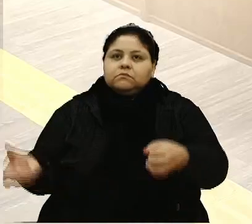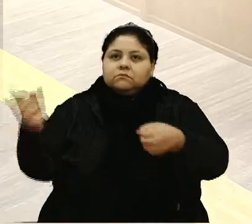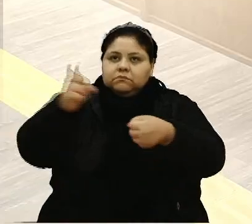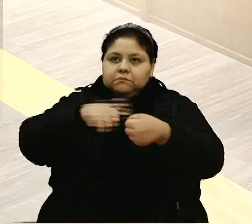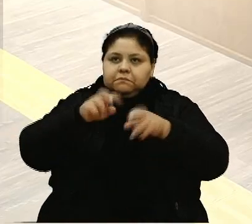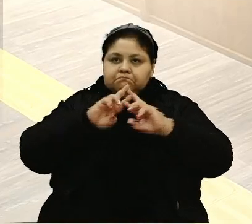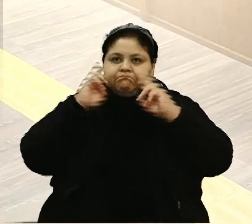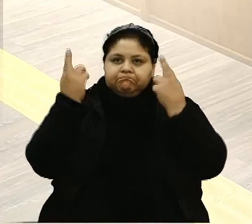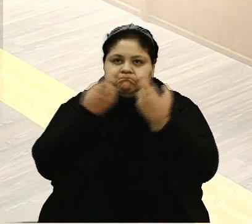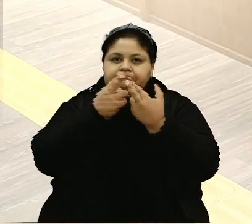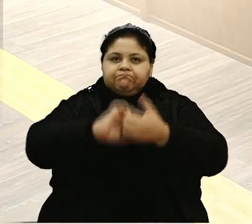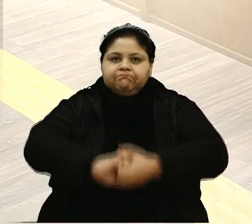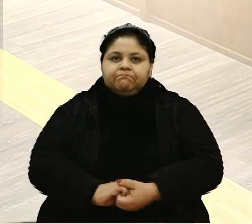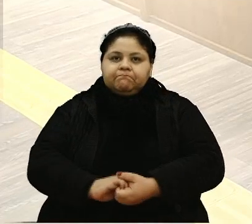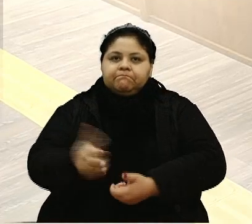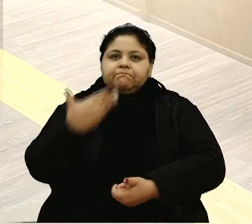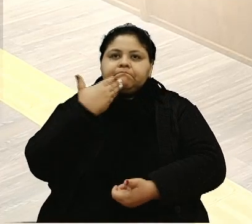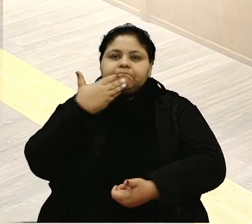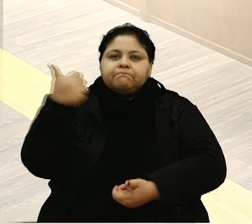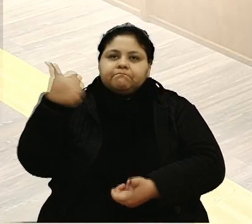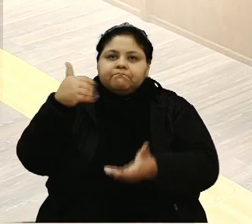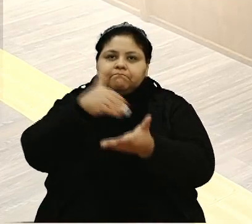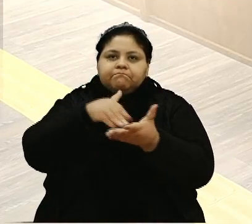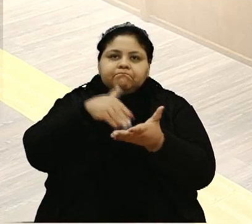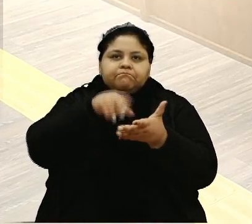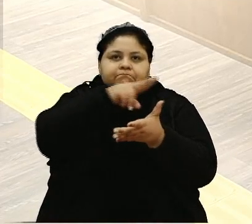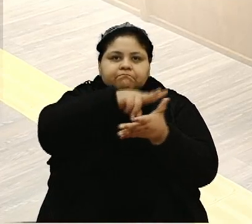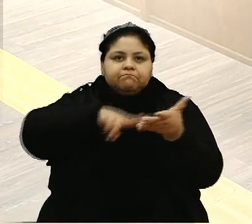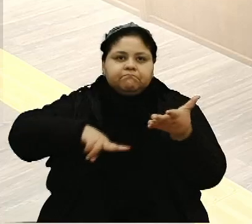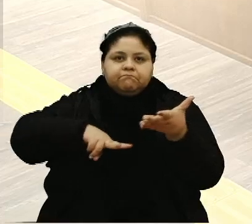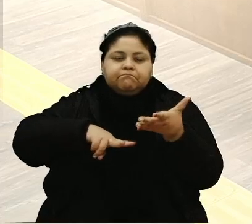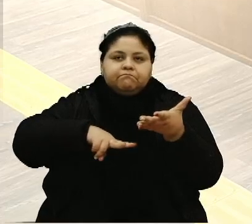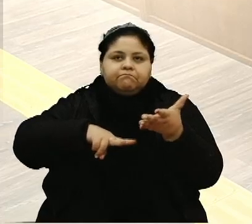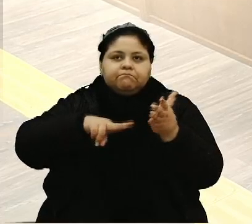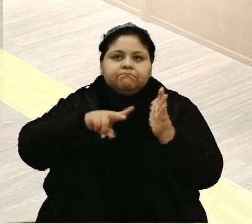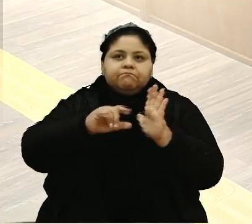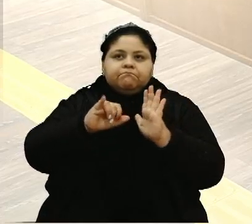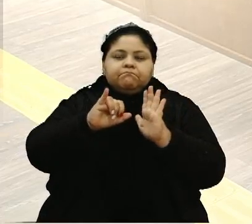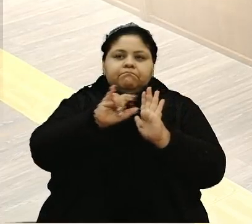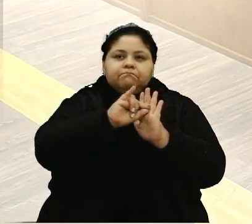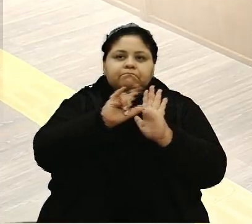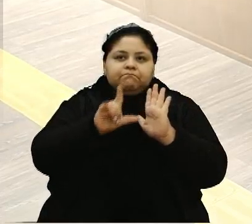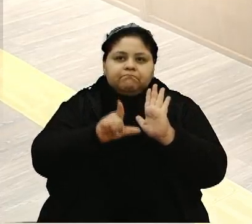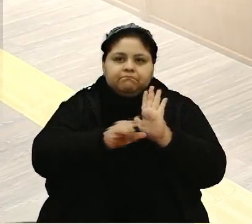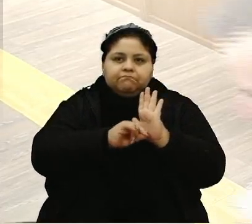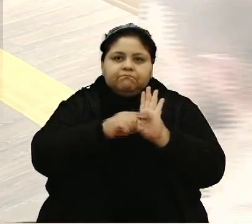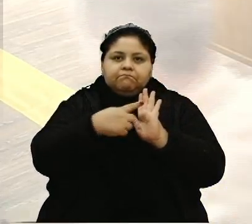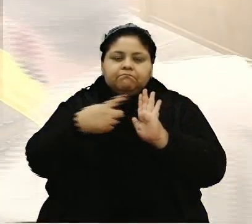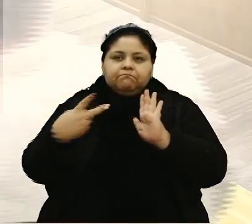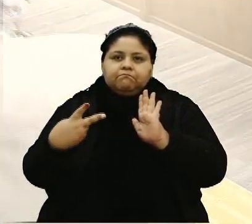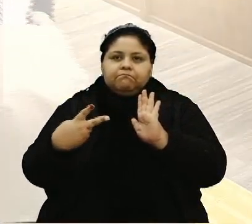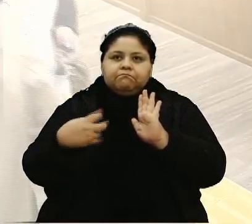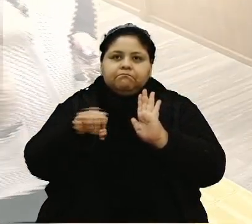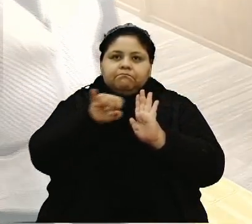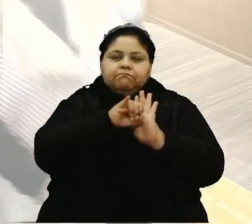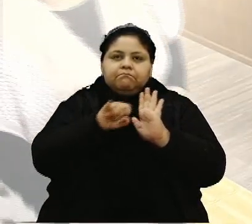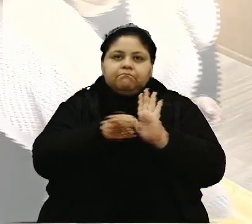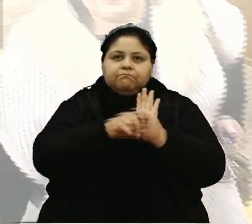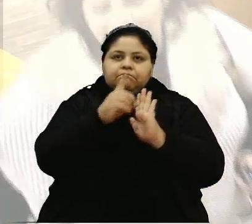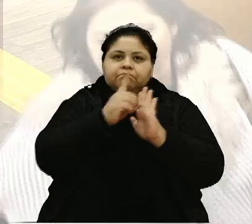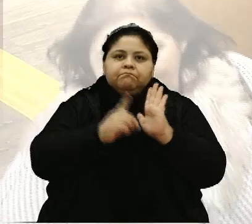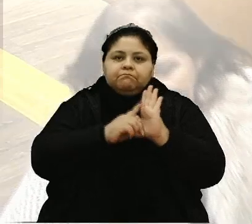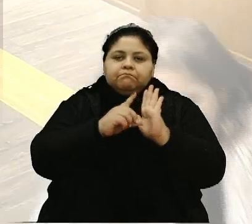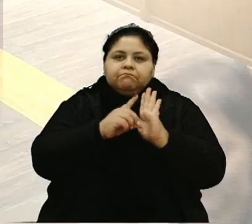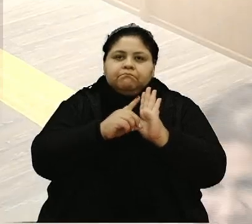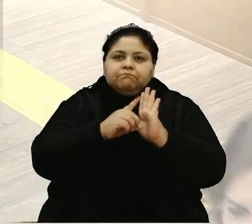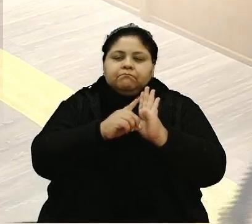Com a sessão. Solicito ao primeiro secretário que faça a leitura do inciso 1 e 2 do artigo 5º e do artigo 7º do Decreto-Lei nº 201, de